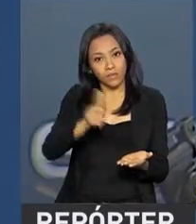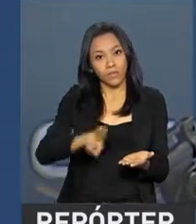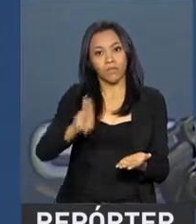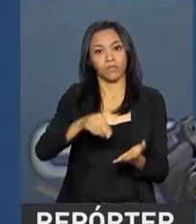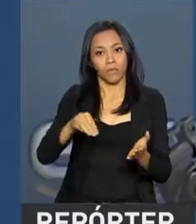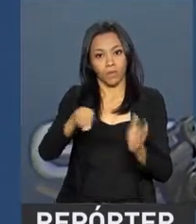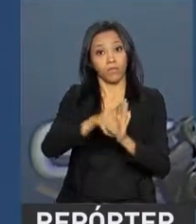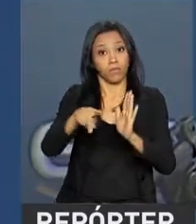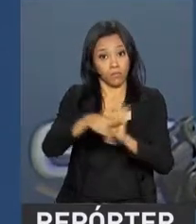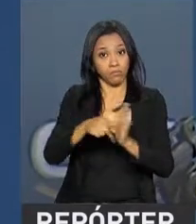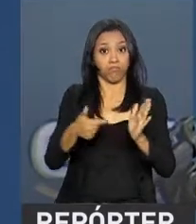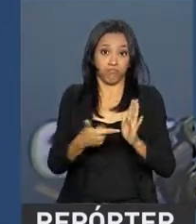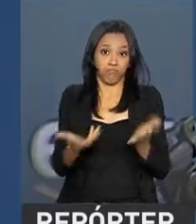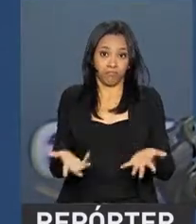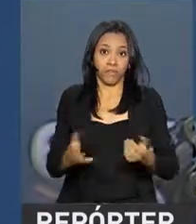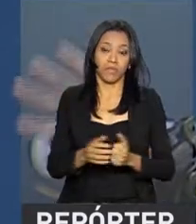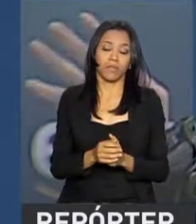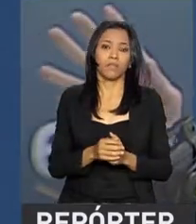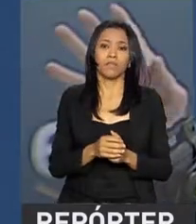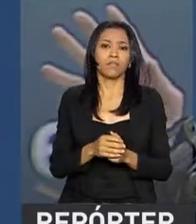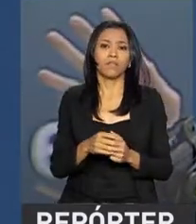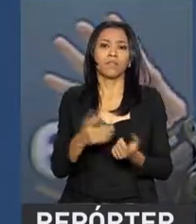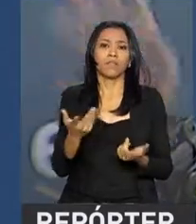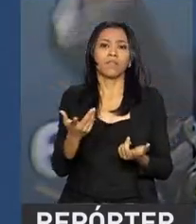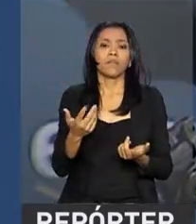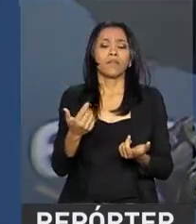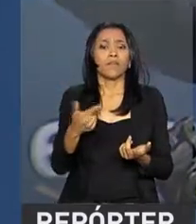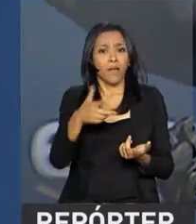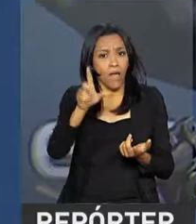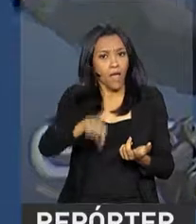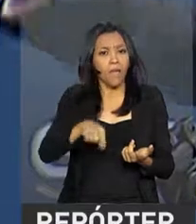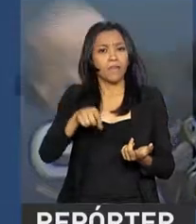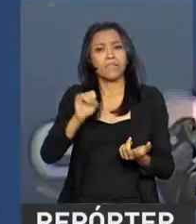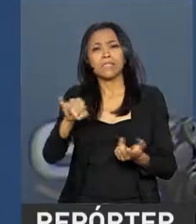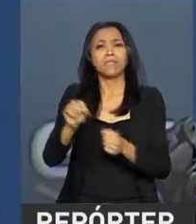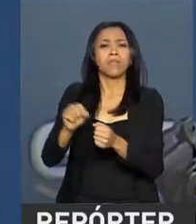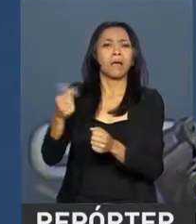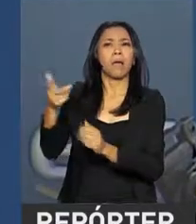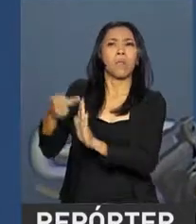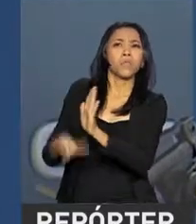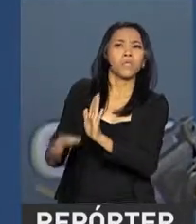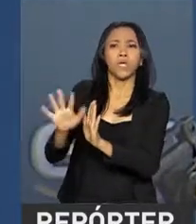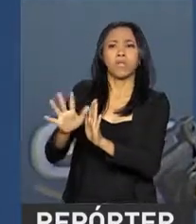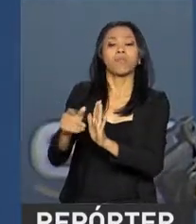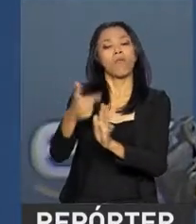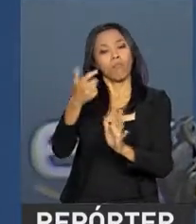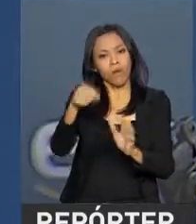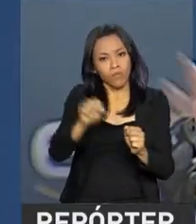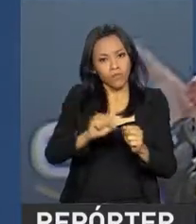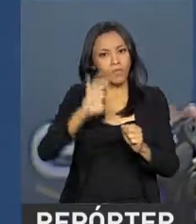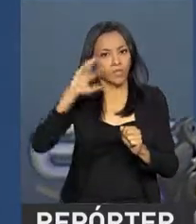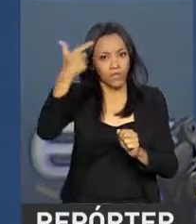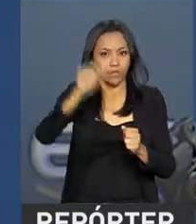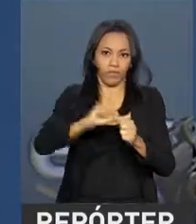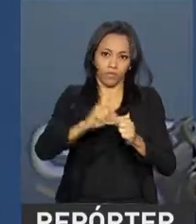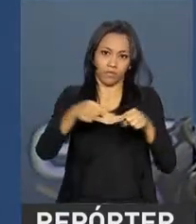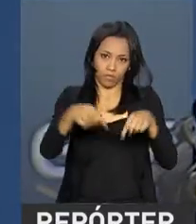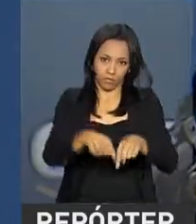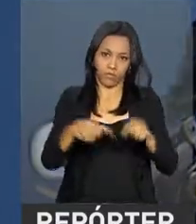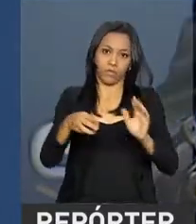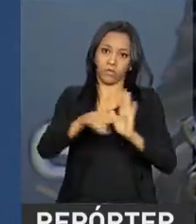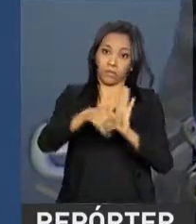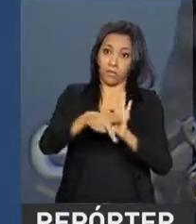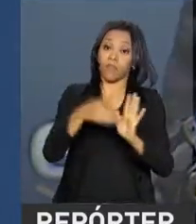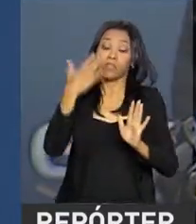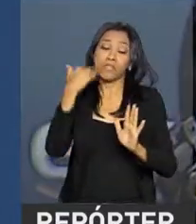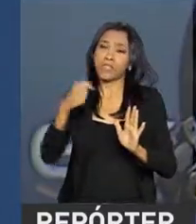mais palpável, mais sensível, também não vai sair, será mais um projeto que vai ficar lá pelo Congresso Nacional. Vocês sabem que